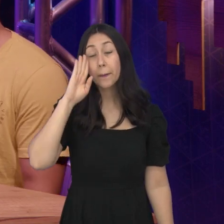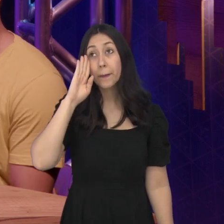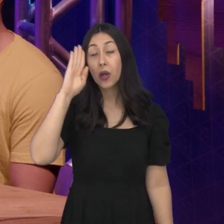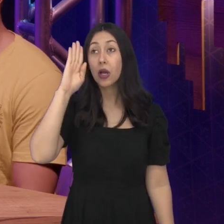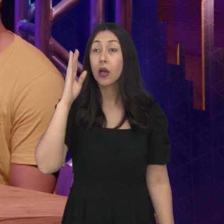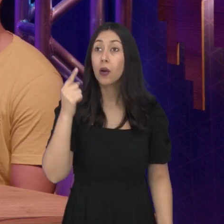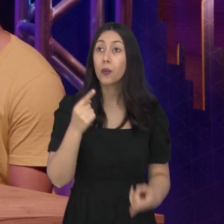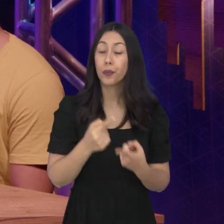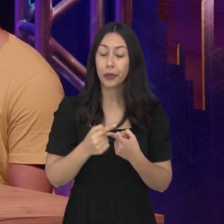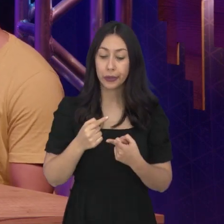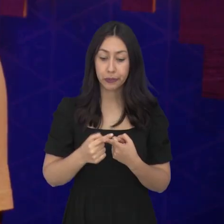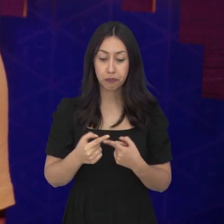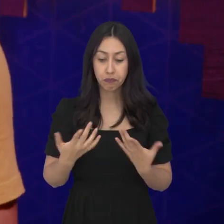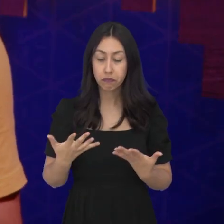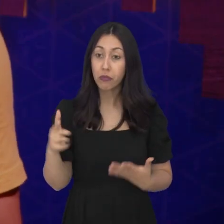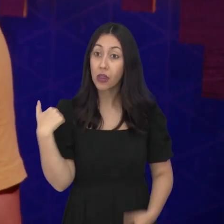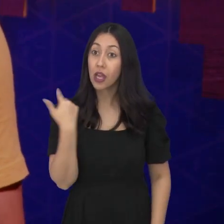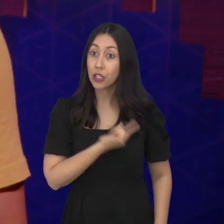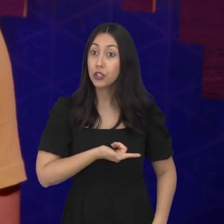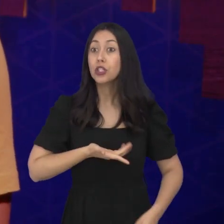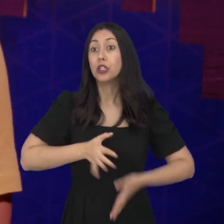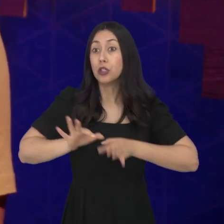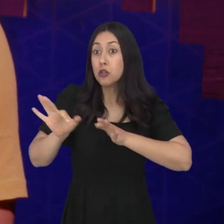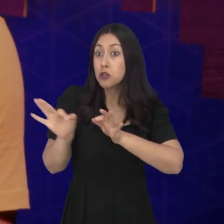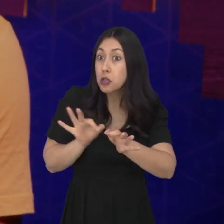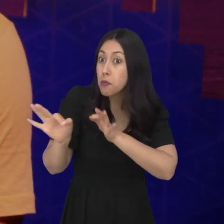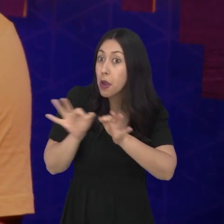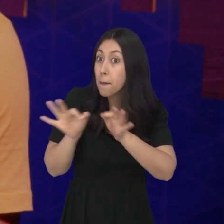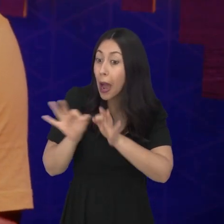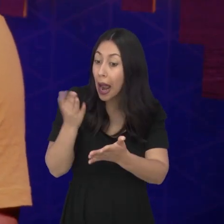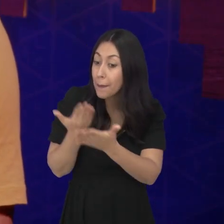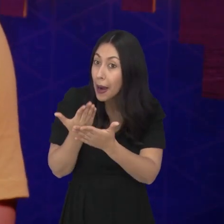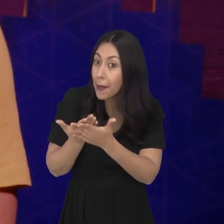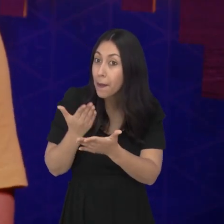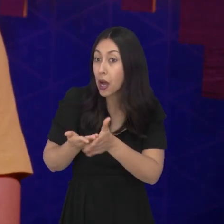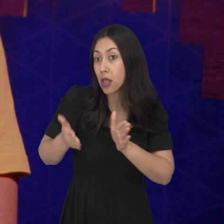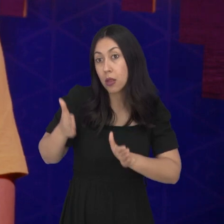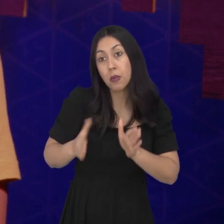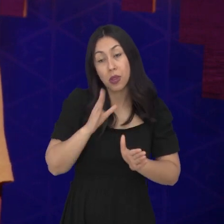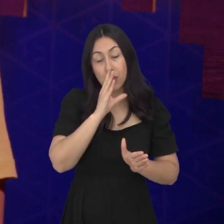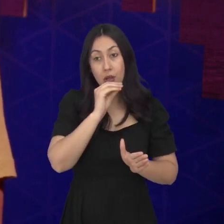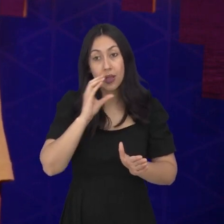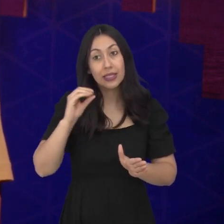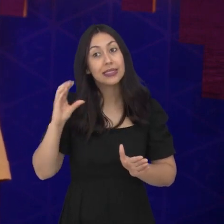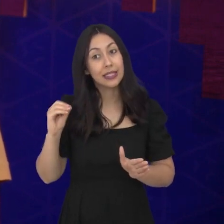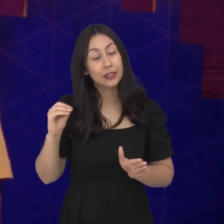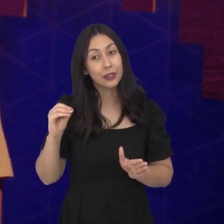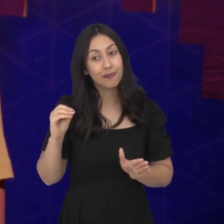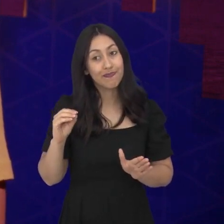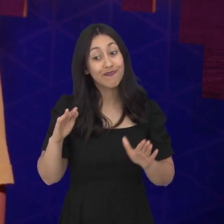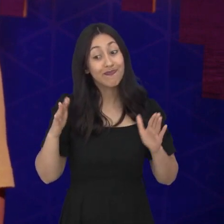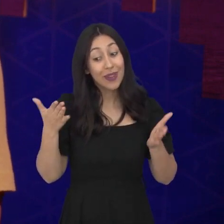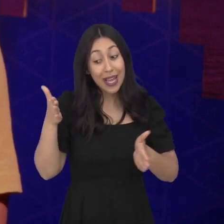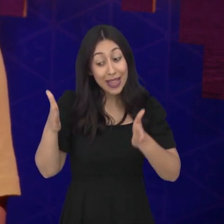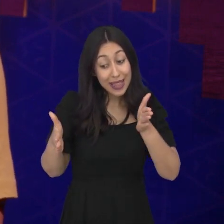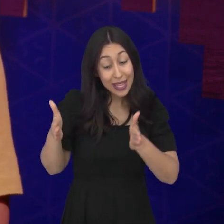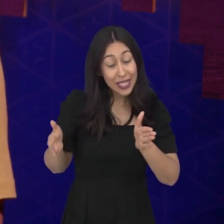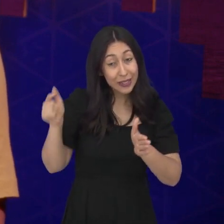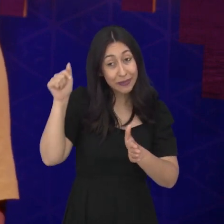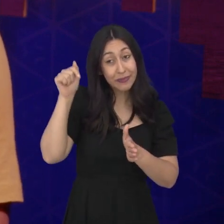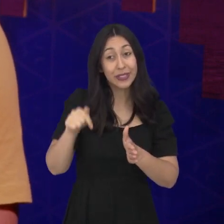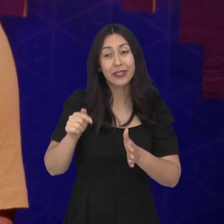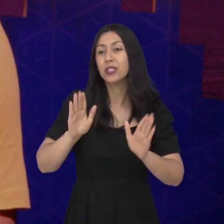que principalmente porque a gente geralmente se prepara para o vestibular quando a gente é adolescente. E quando a